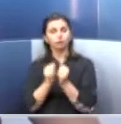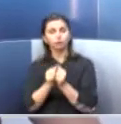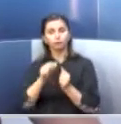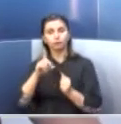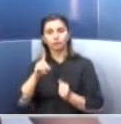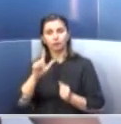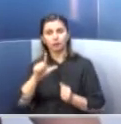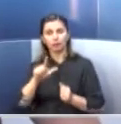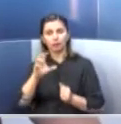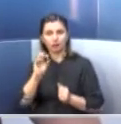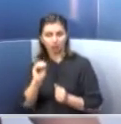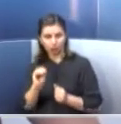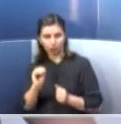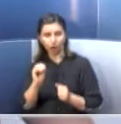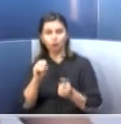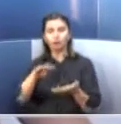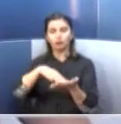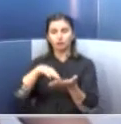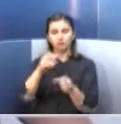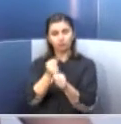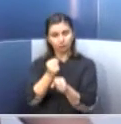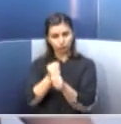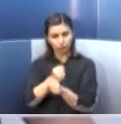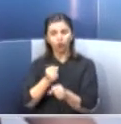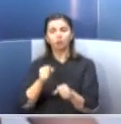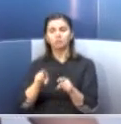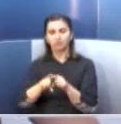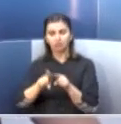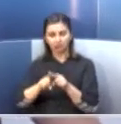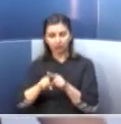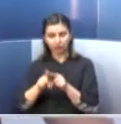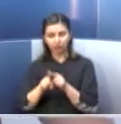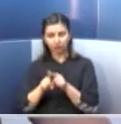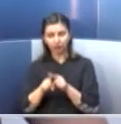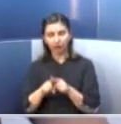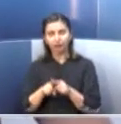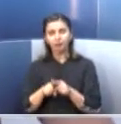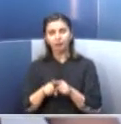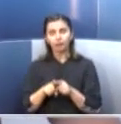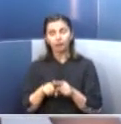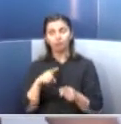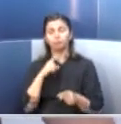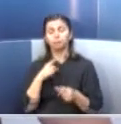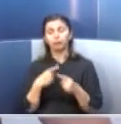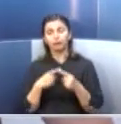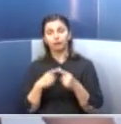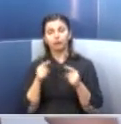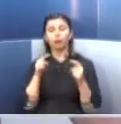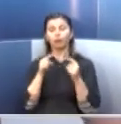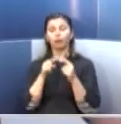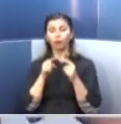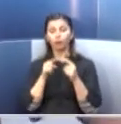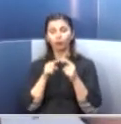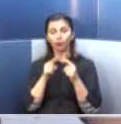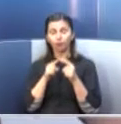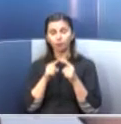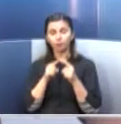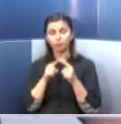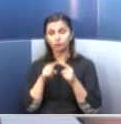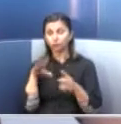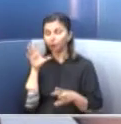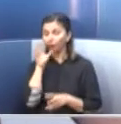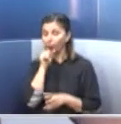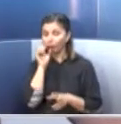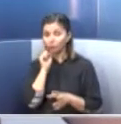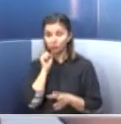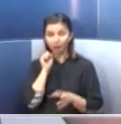e a Secretaria de Obras também, com essas pessoas, para que possamos agilizar o mais rápido possível, né, dentro de toda